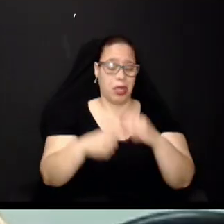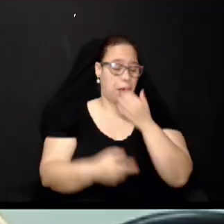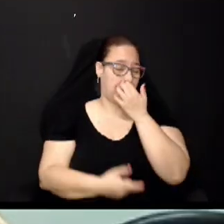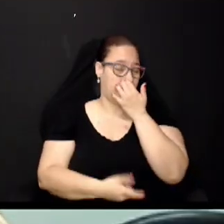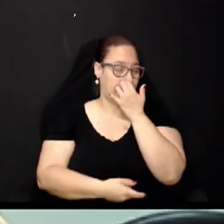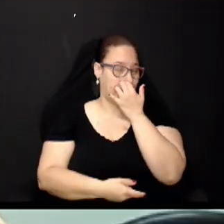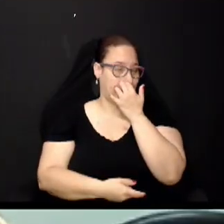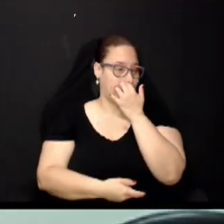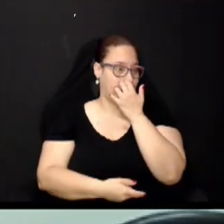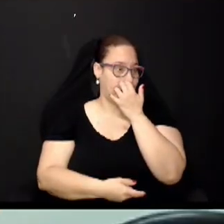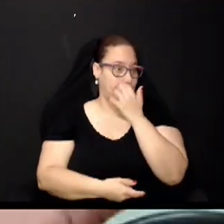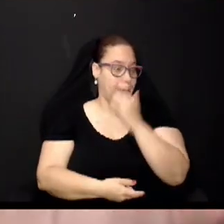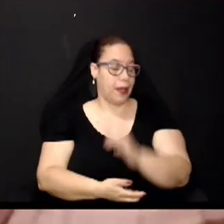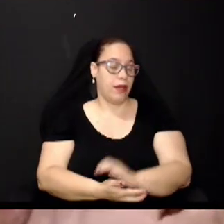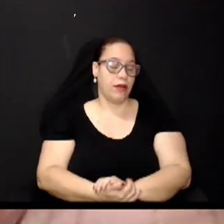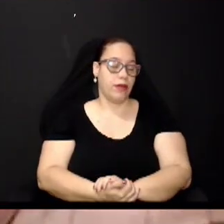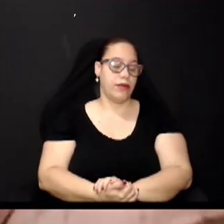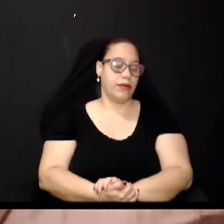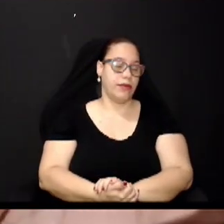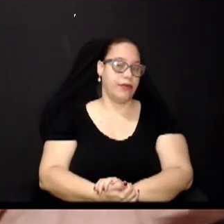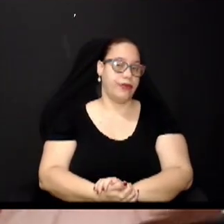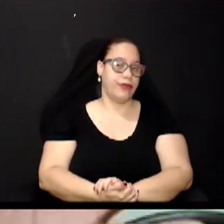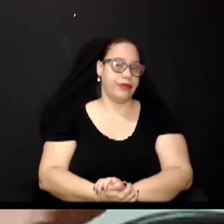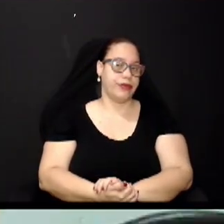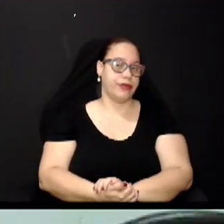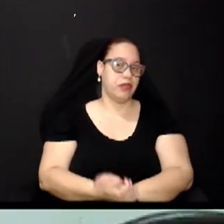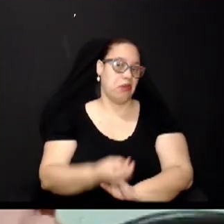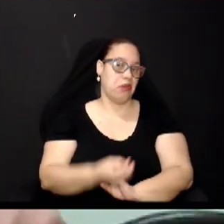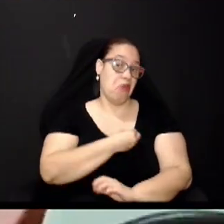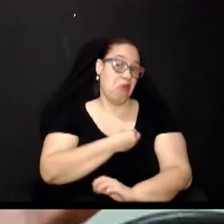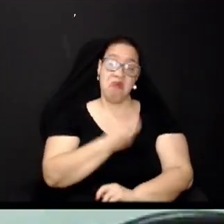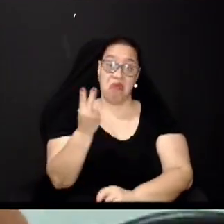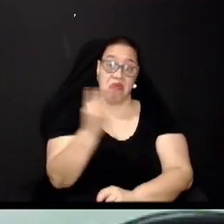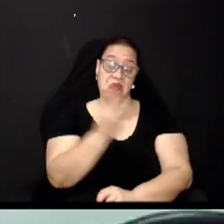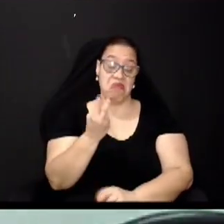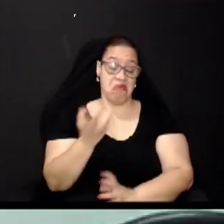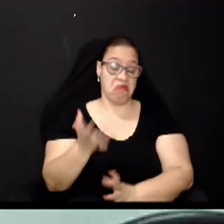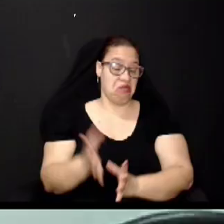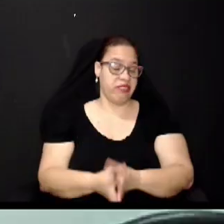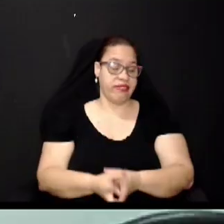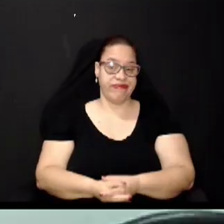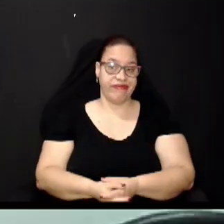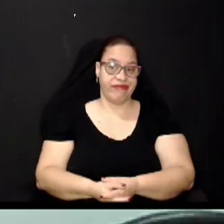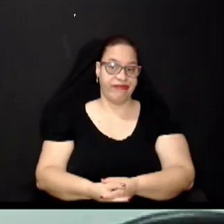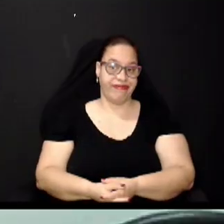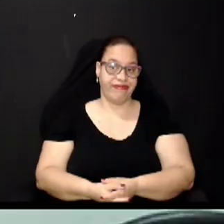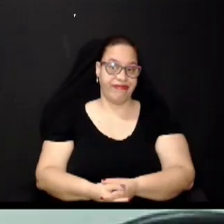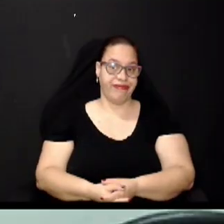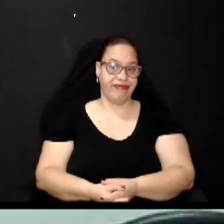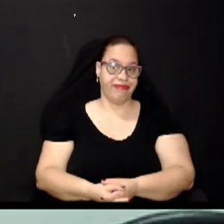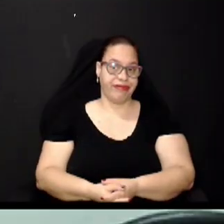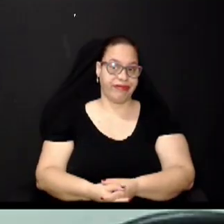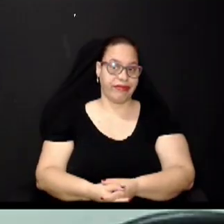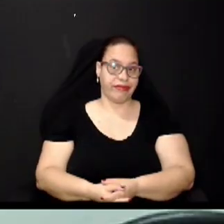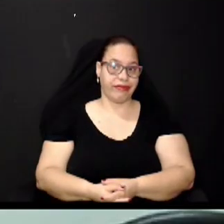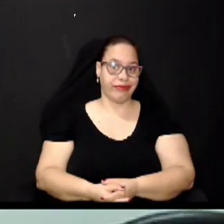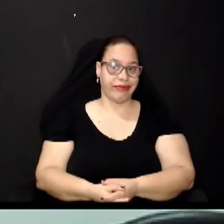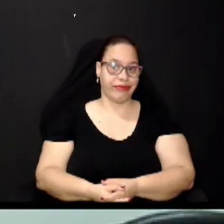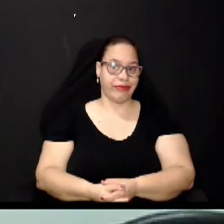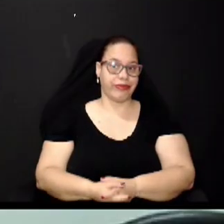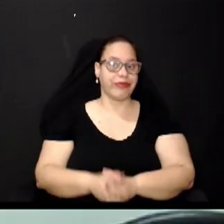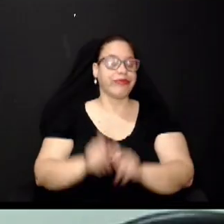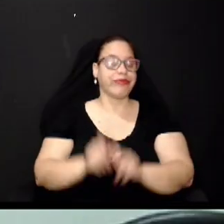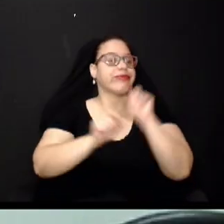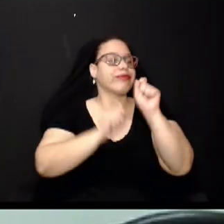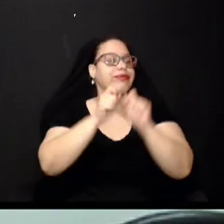quer viver ilusões. Então, se a gente não decide, né, algumas situações, o que é